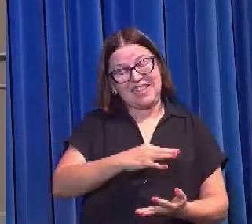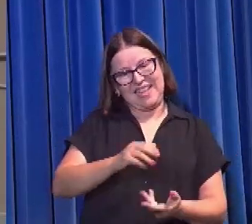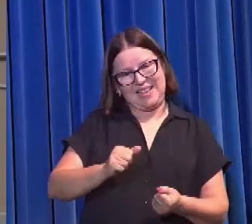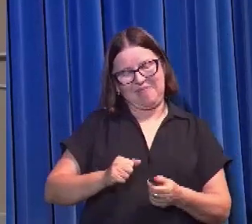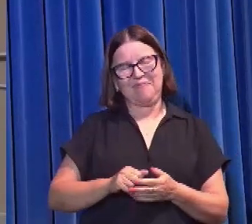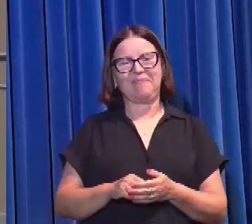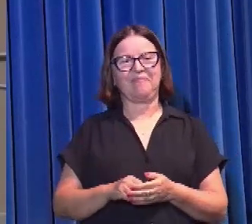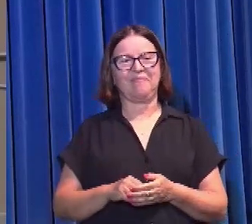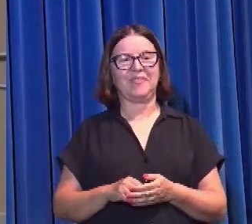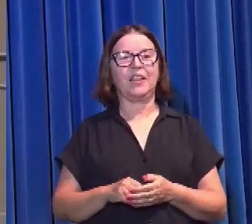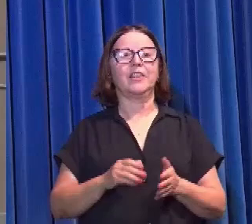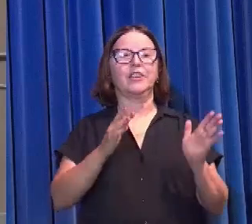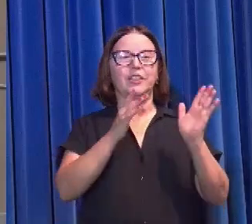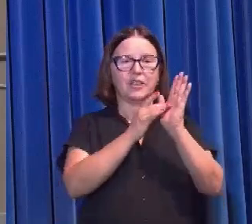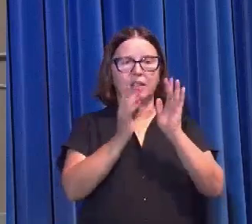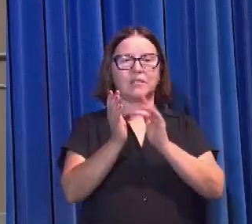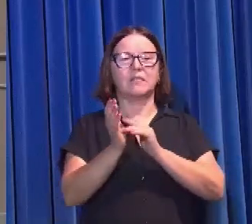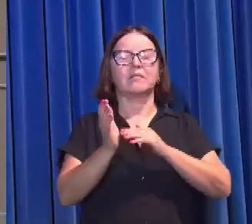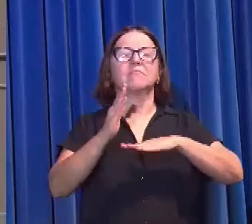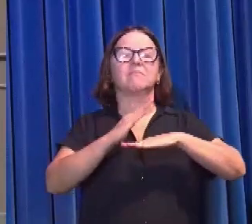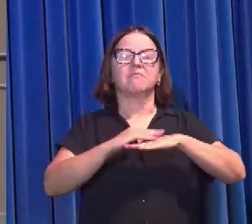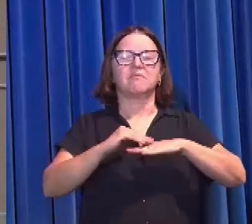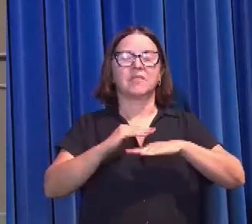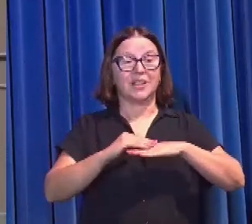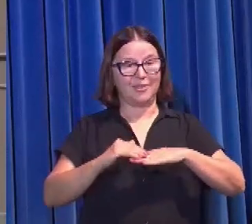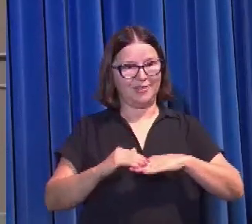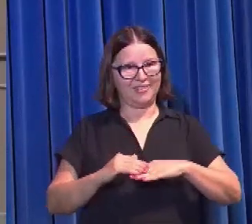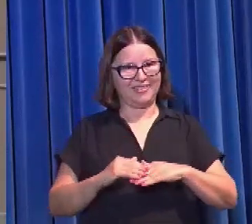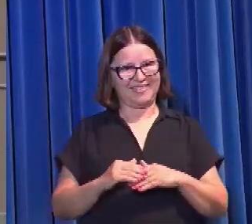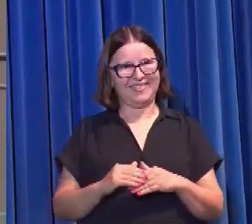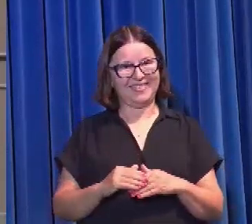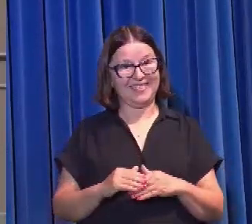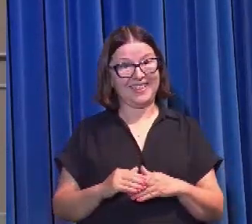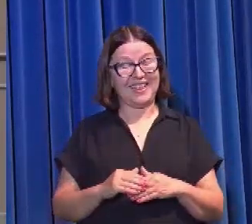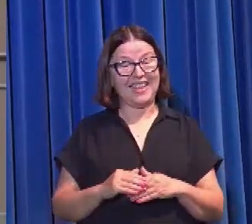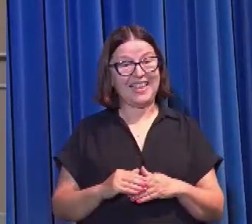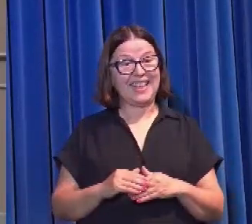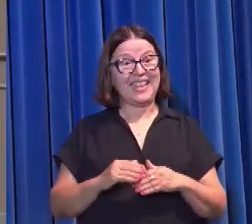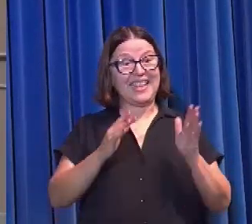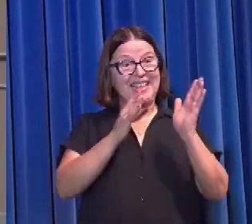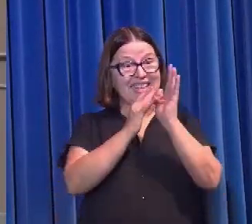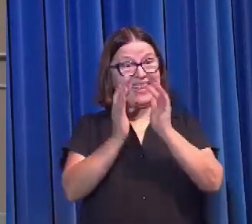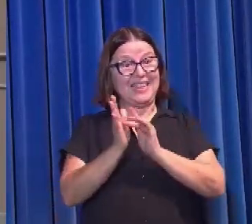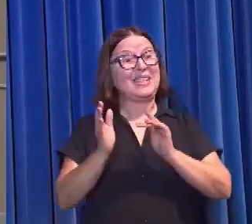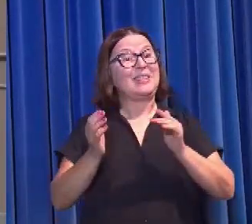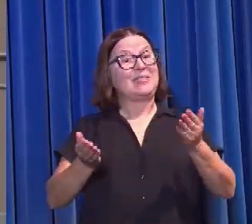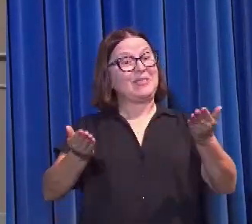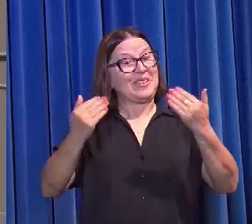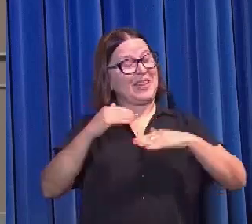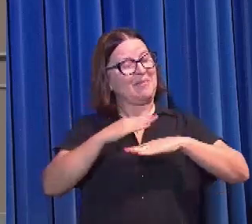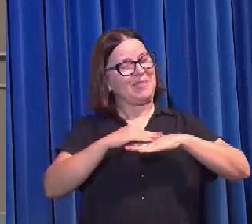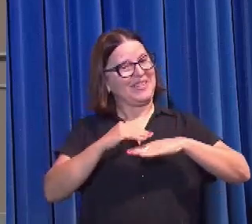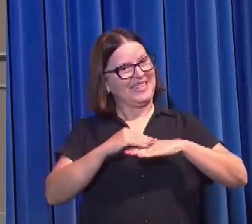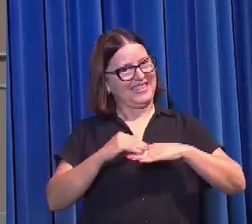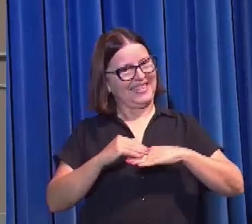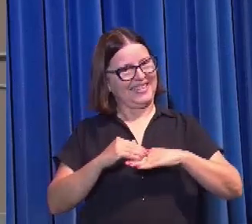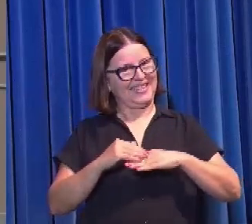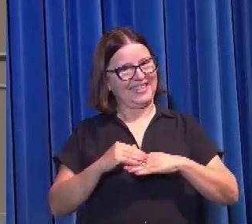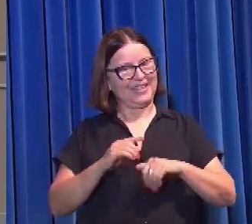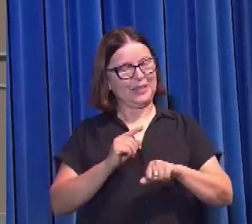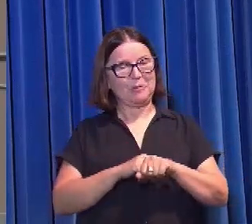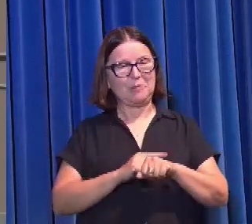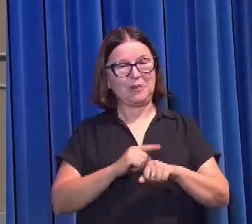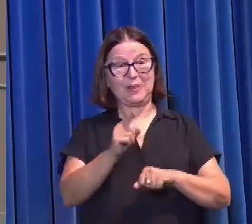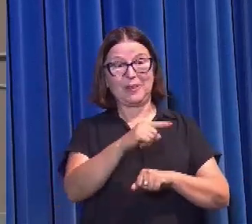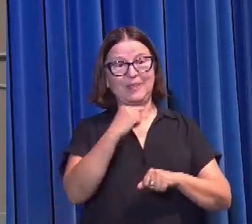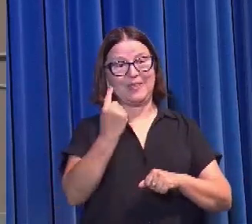tem. E Ele nos deu, quando nós nascemos de novo. Aprendei de mim, porque eu sou manso e humilde de coração, é o que Ele diz,